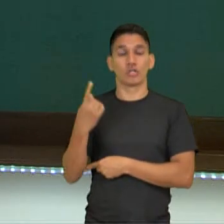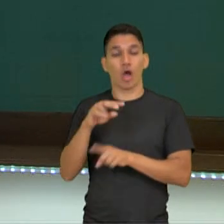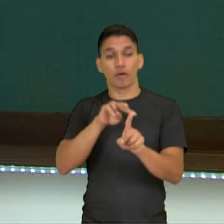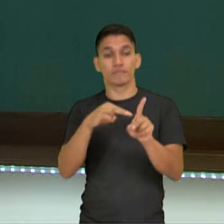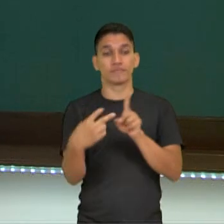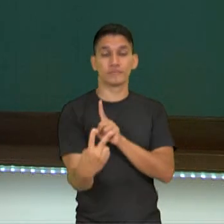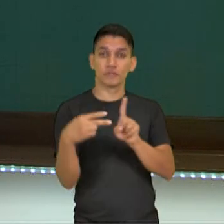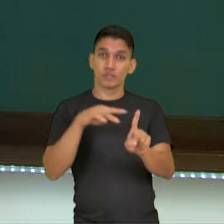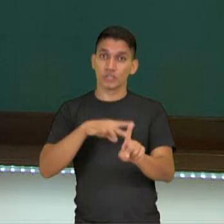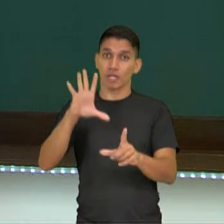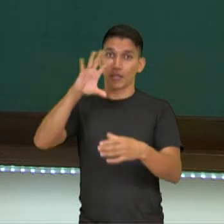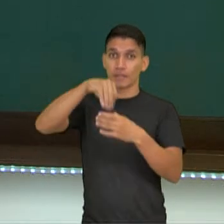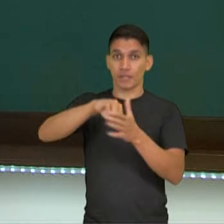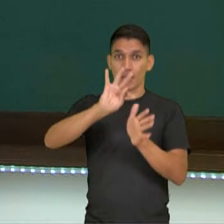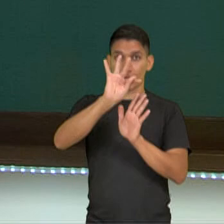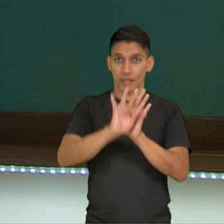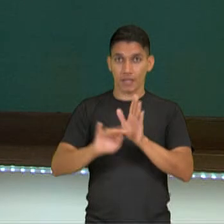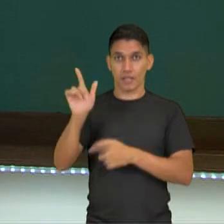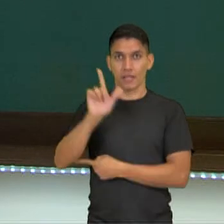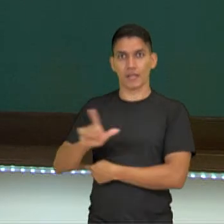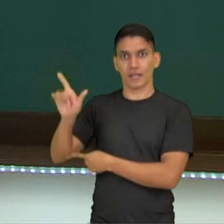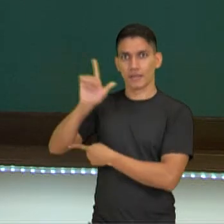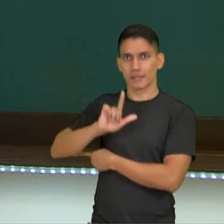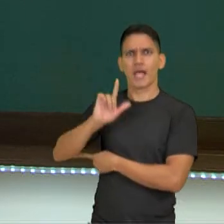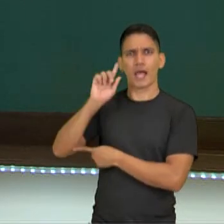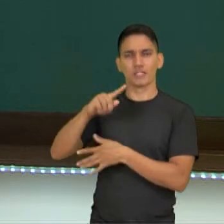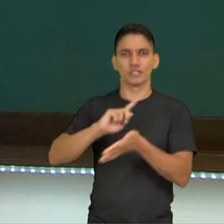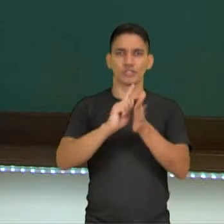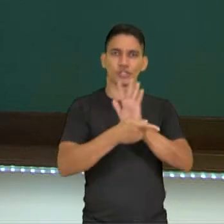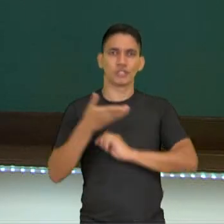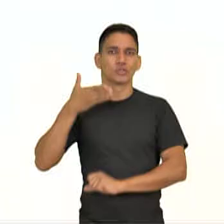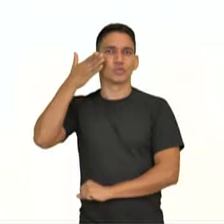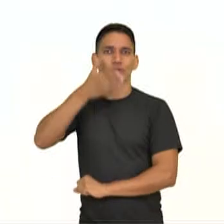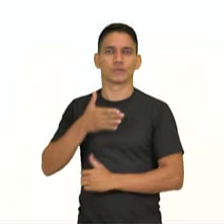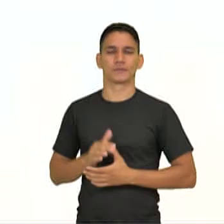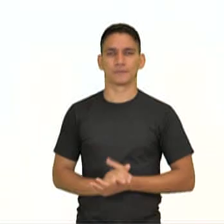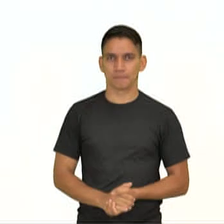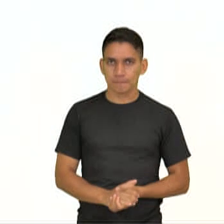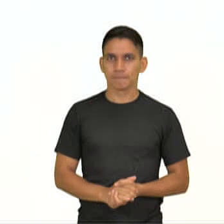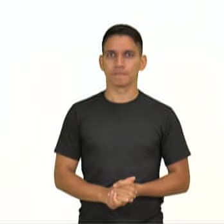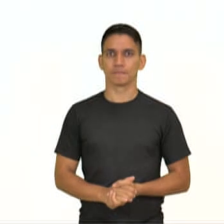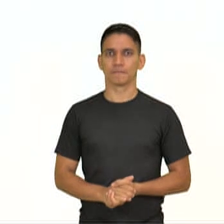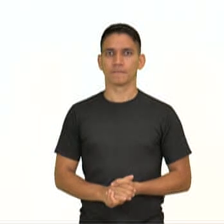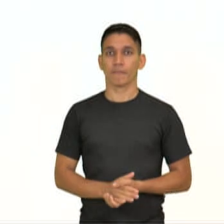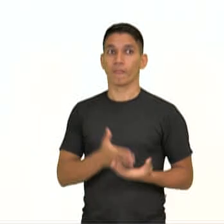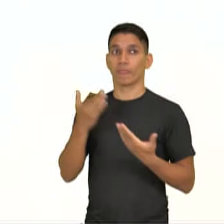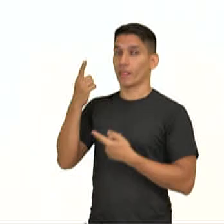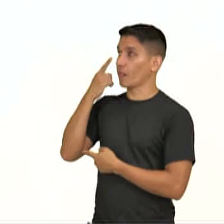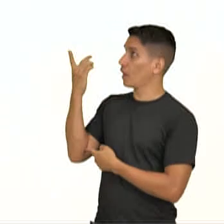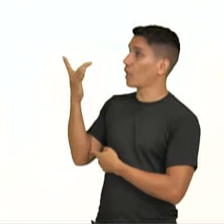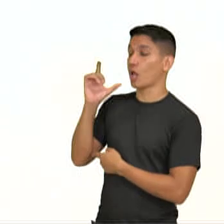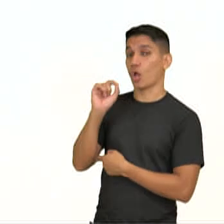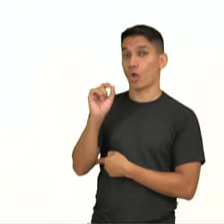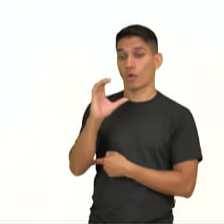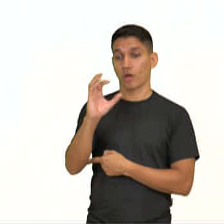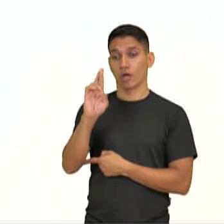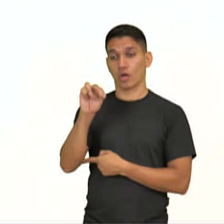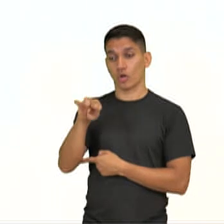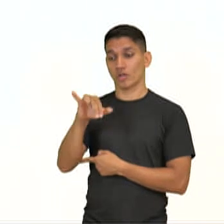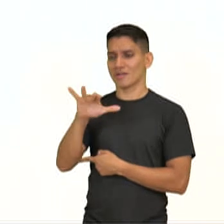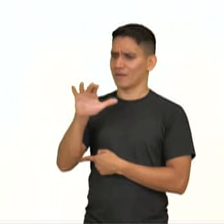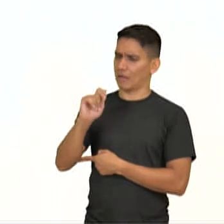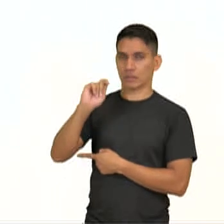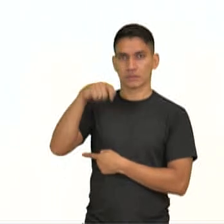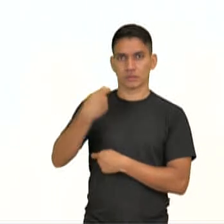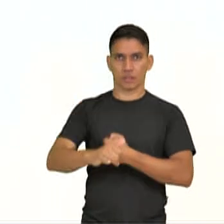de textos literários, né, enquanto gênero discursivo, certo? Então vejam, observem aqui comigo, crônica é